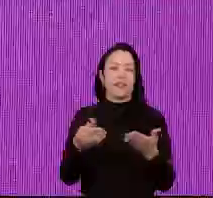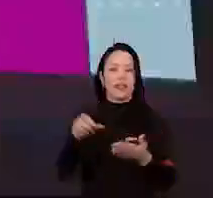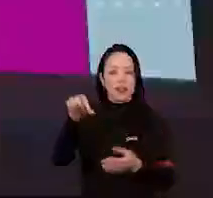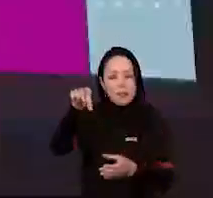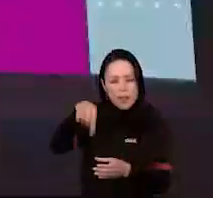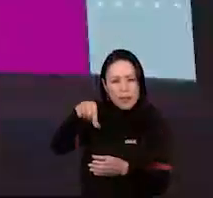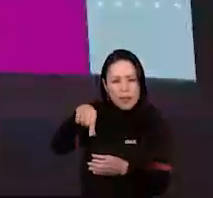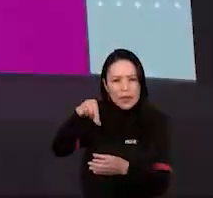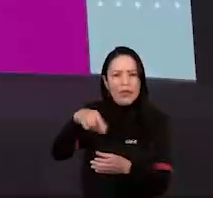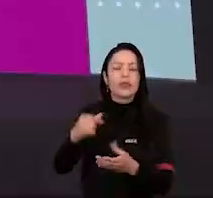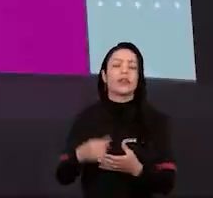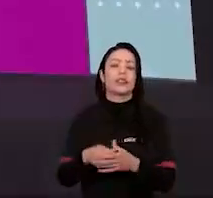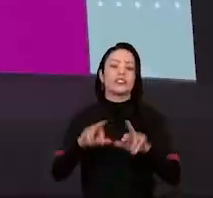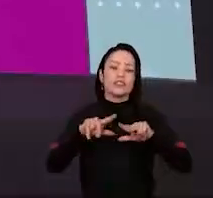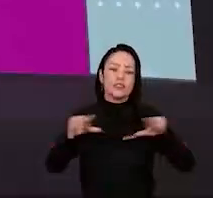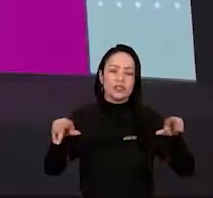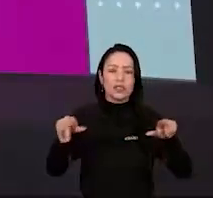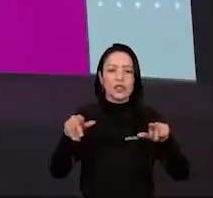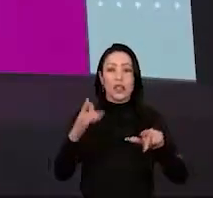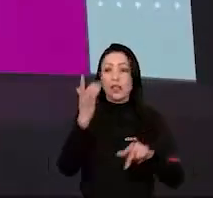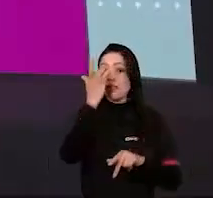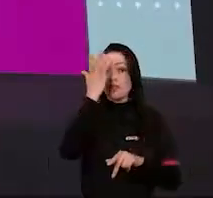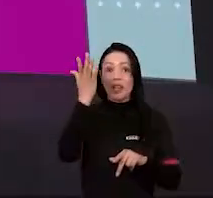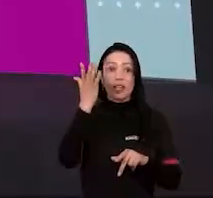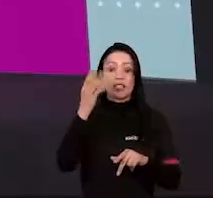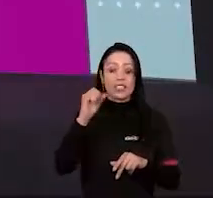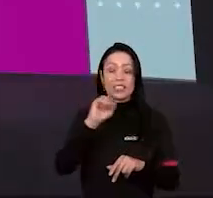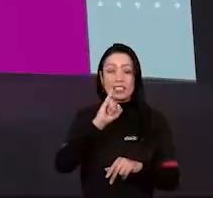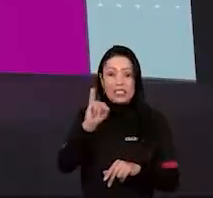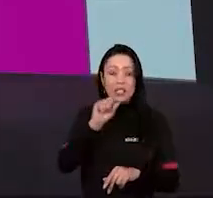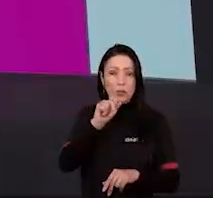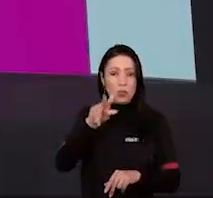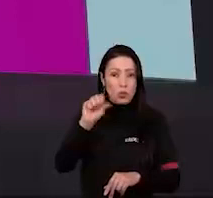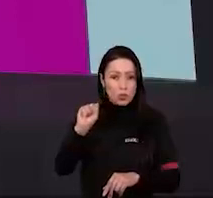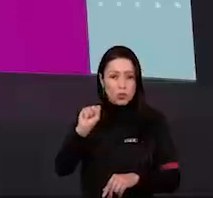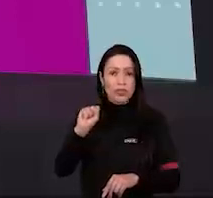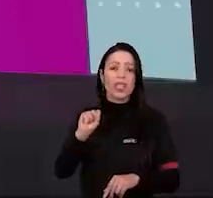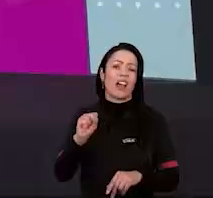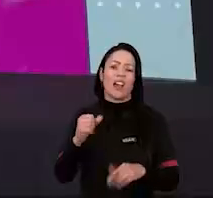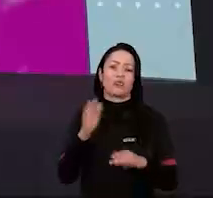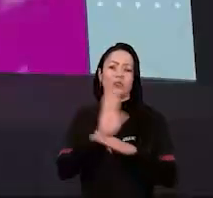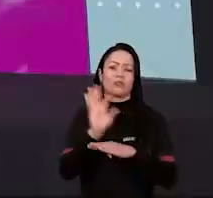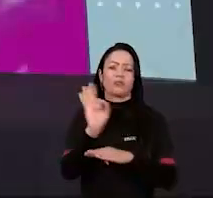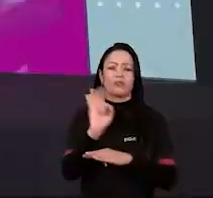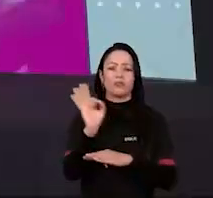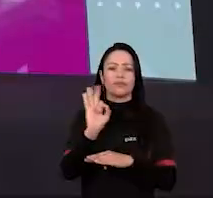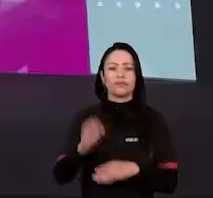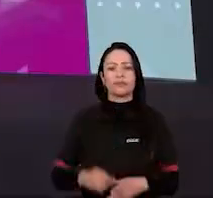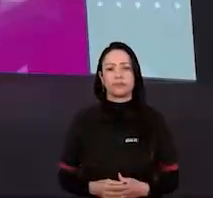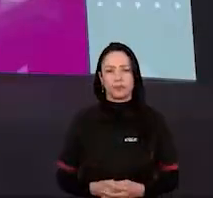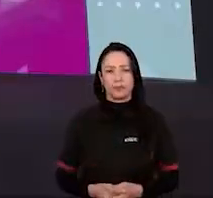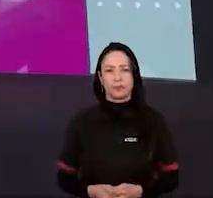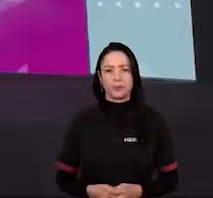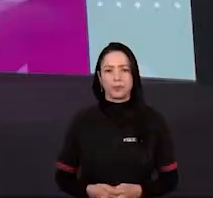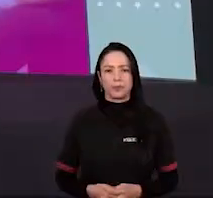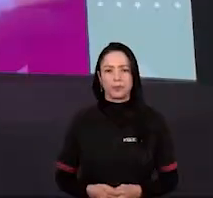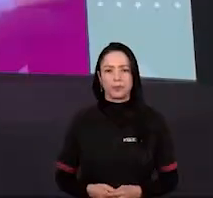os antimicrobianos, que são facilmente inativados no pus. Aminoglicosídeos, entre outros.